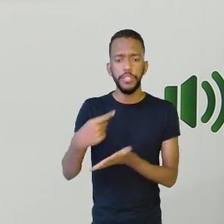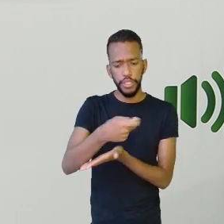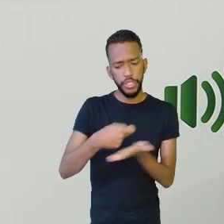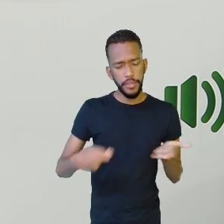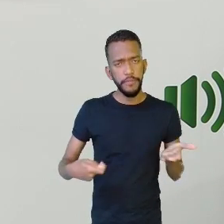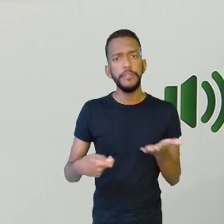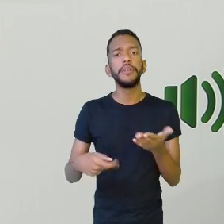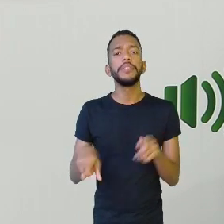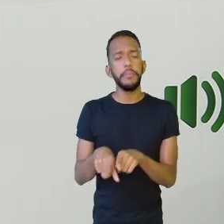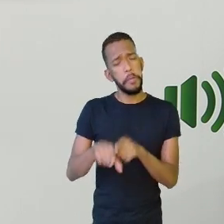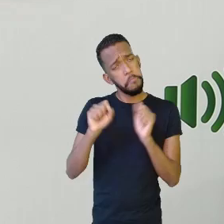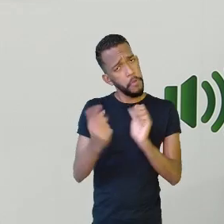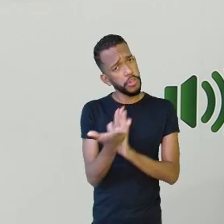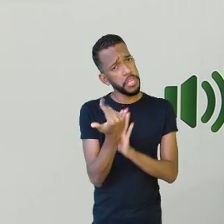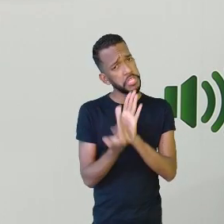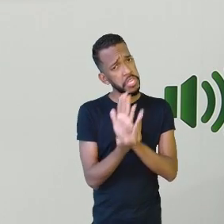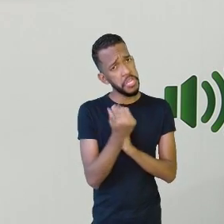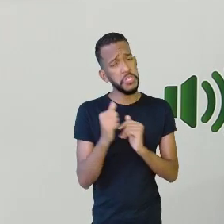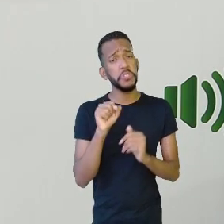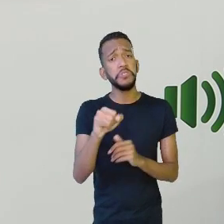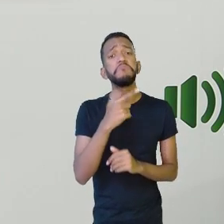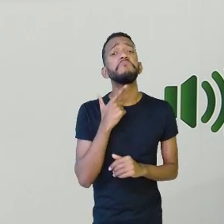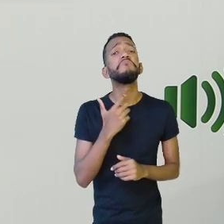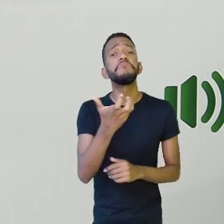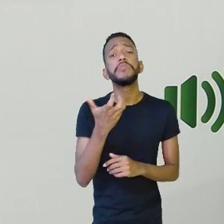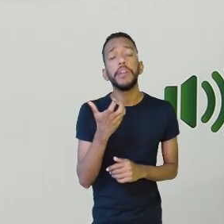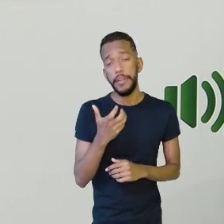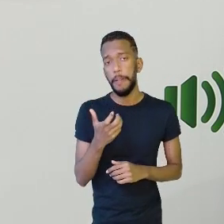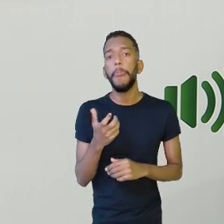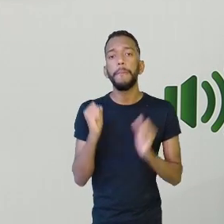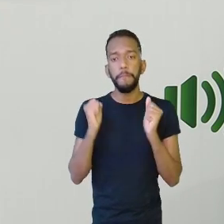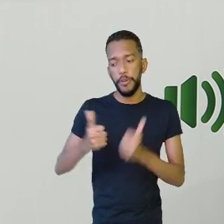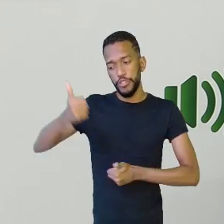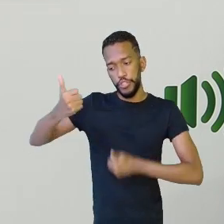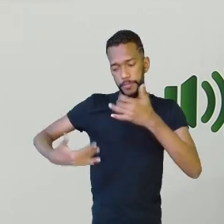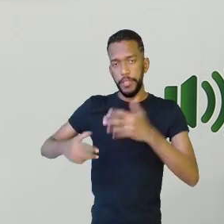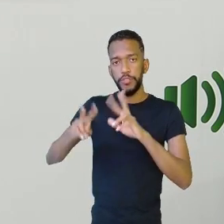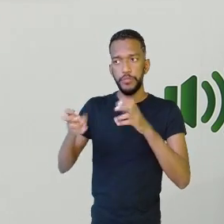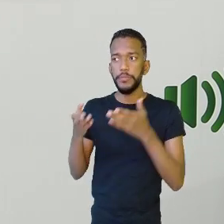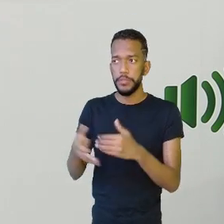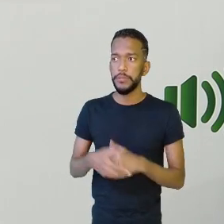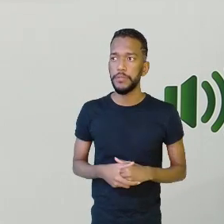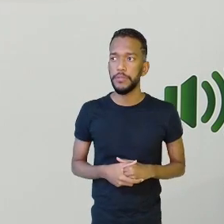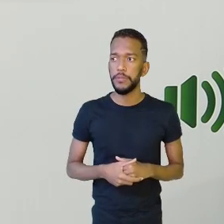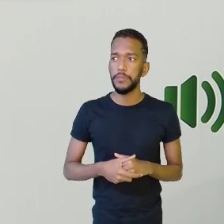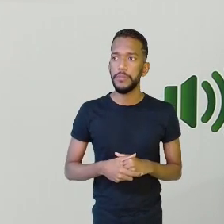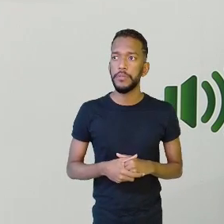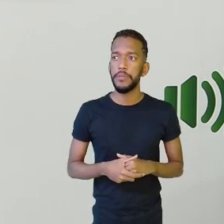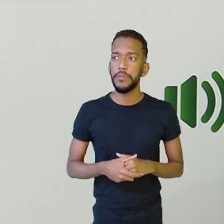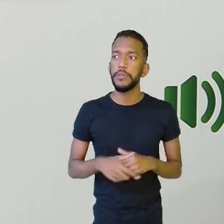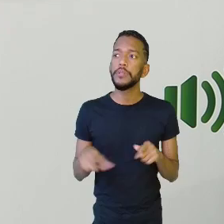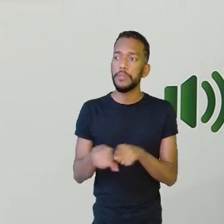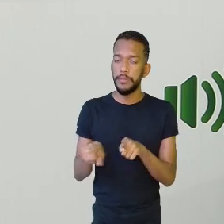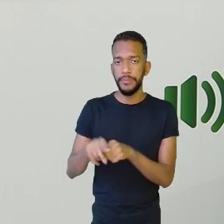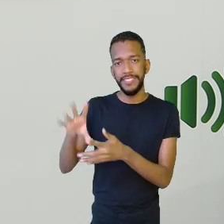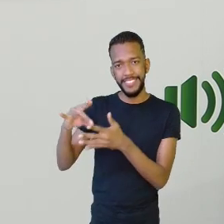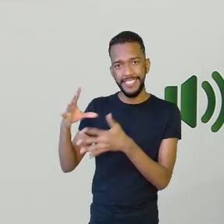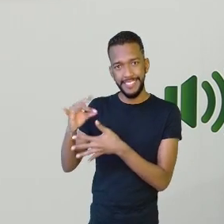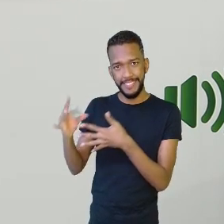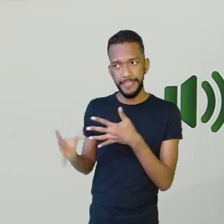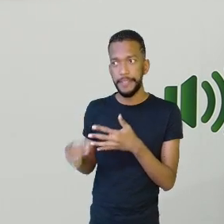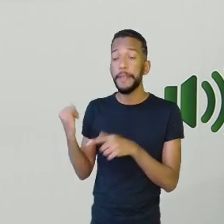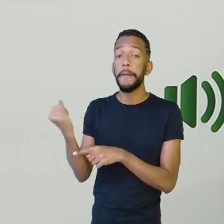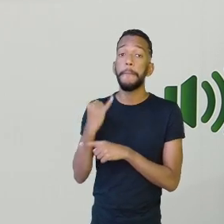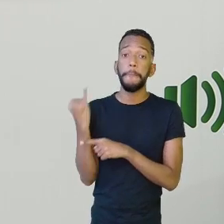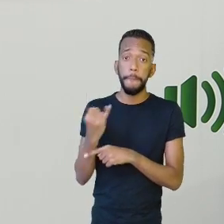e desenhando também, pode ser, se for da sua vontade, falando sobre isso. Gente, um detalhe bem importante é que